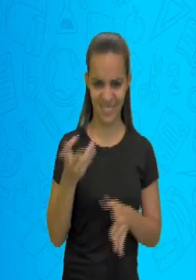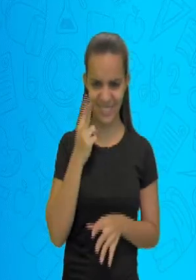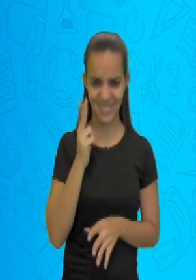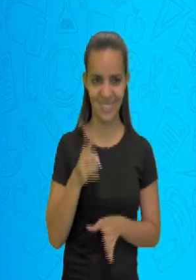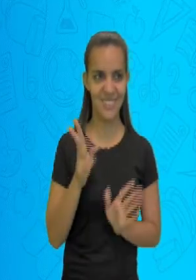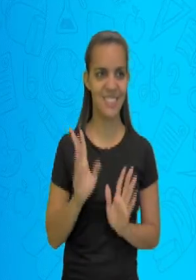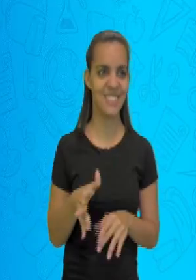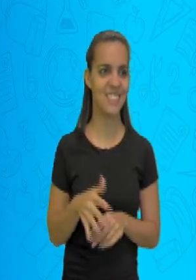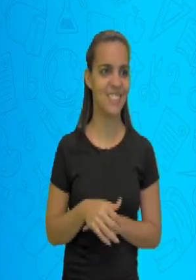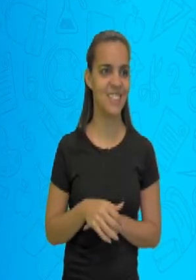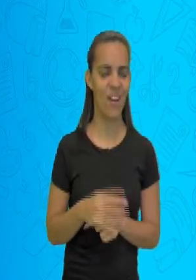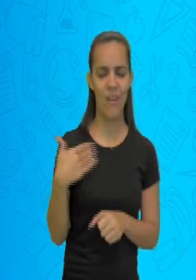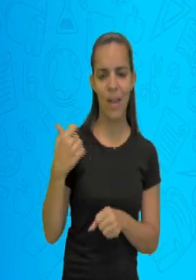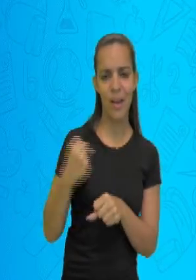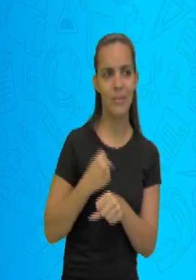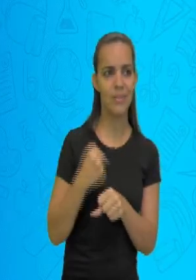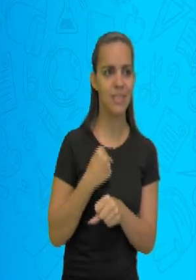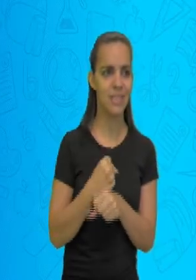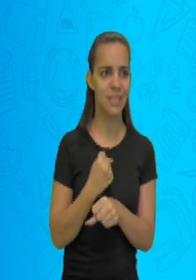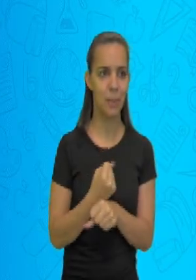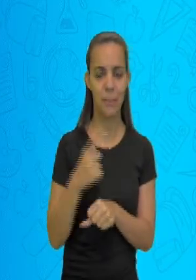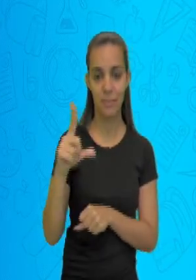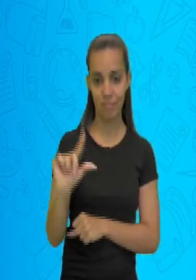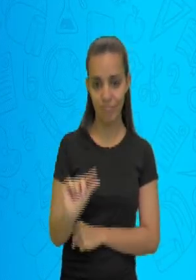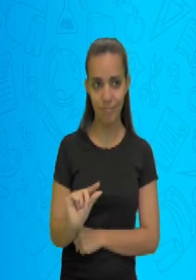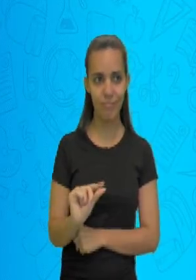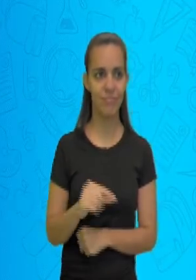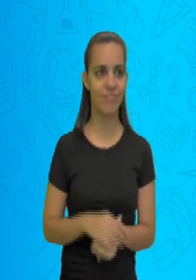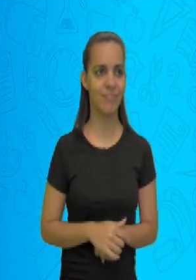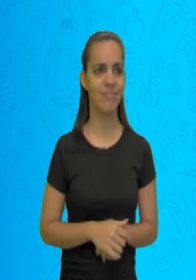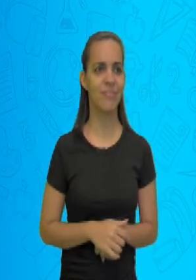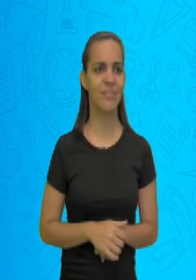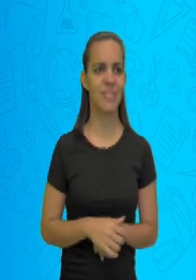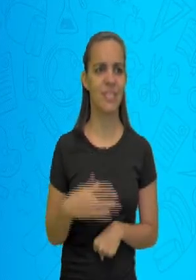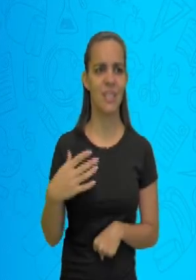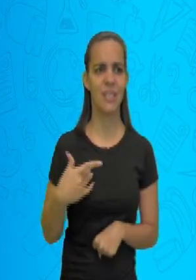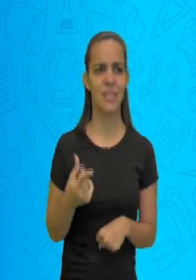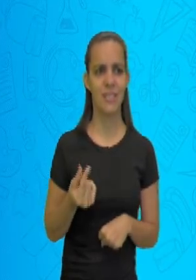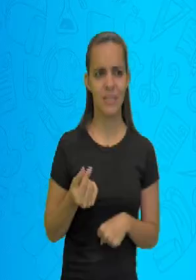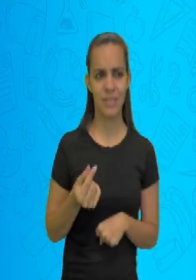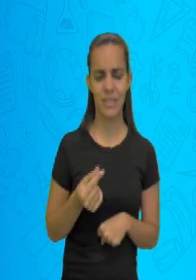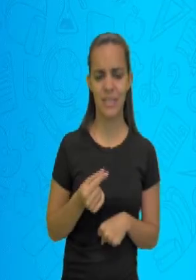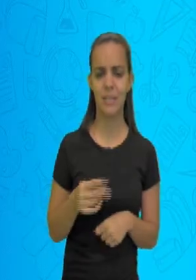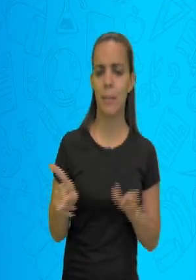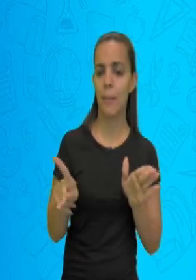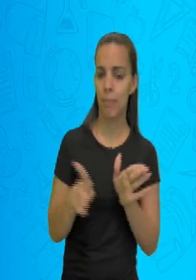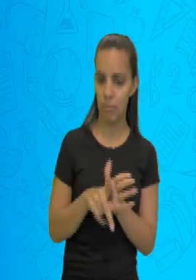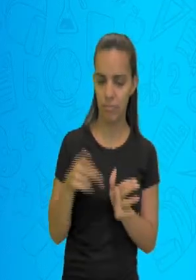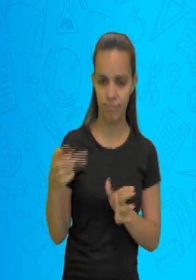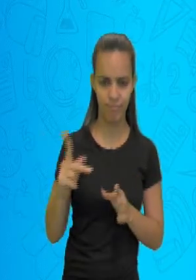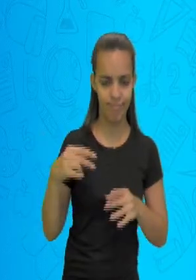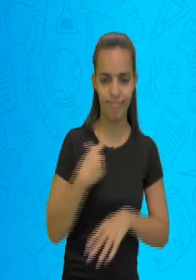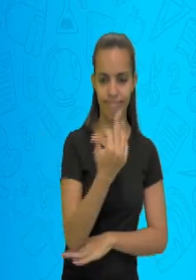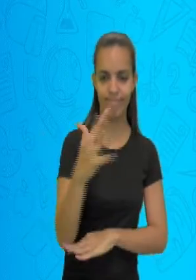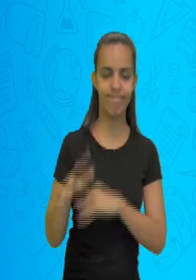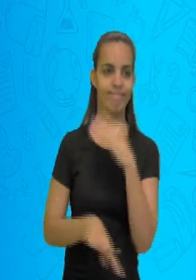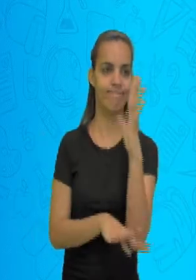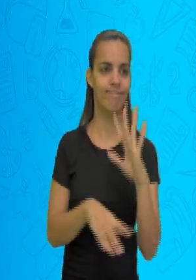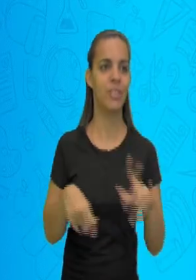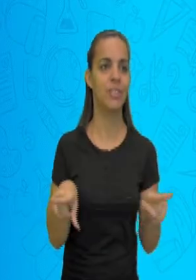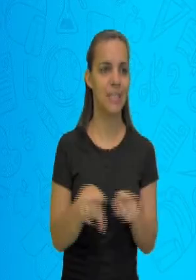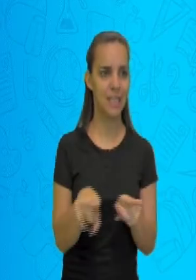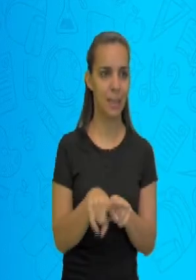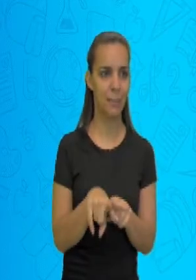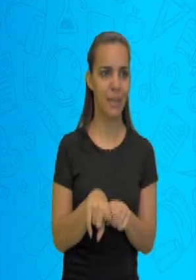pique? É uma construção mais barata, ela usa recursos da própria natureza e geralmente a gente